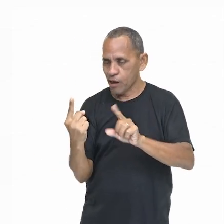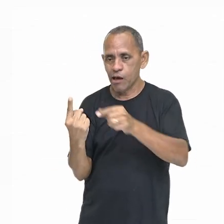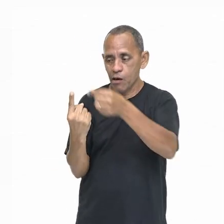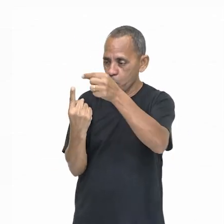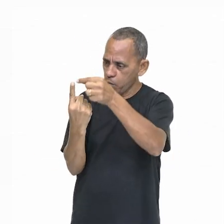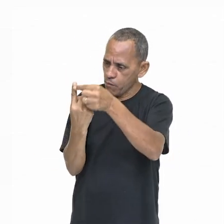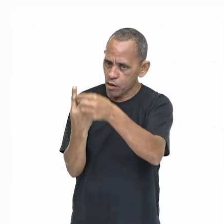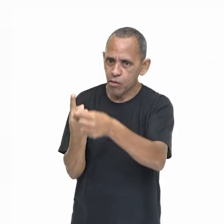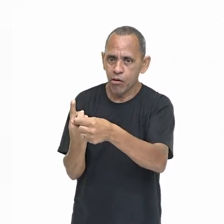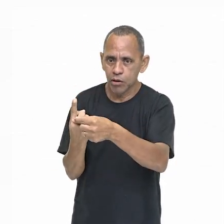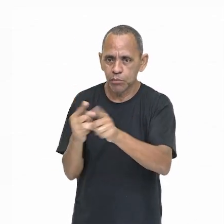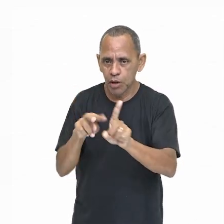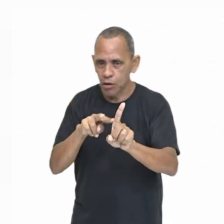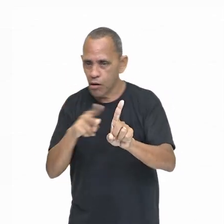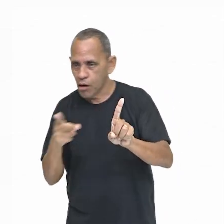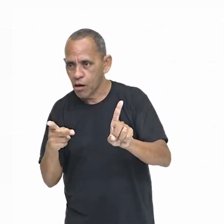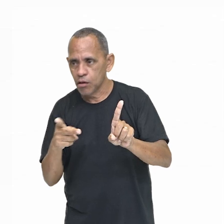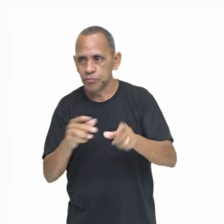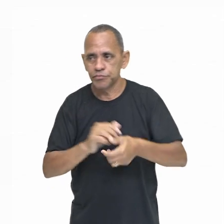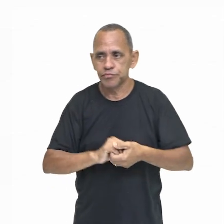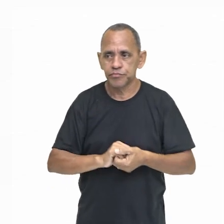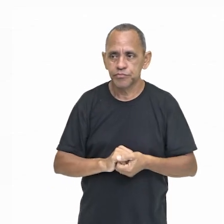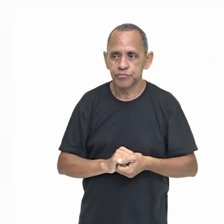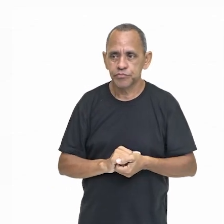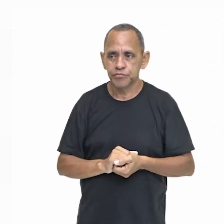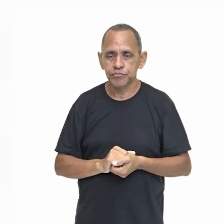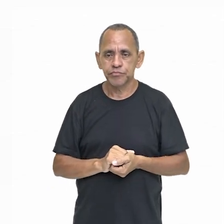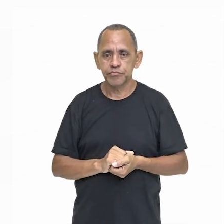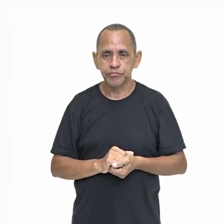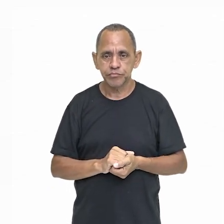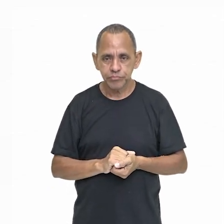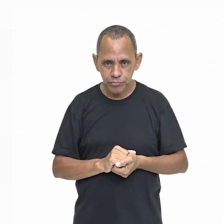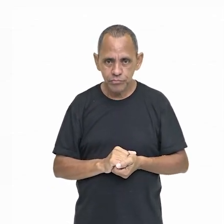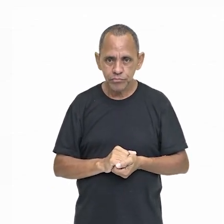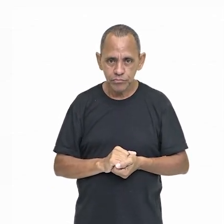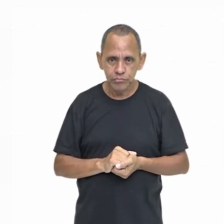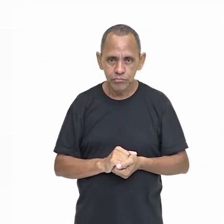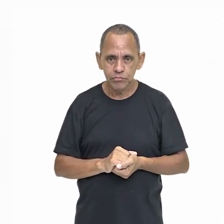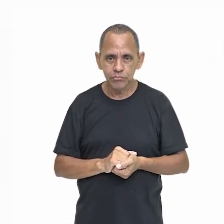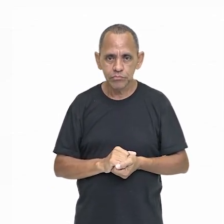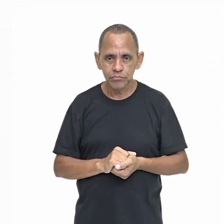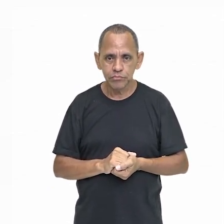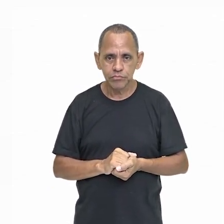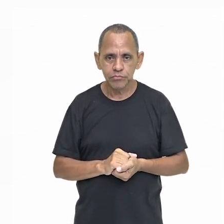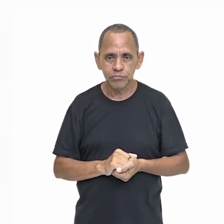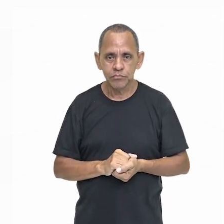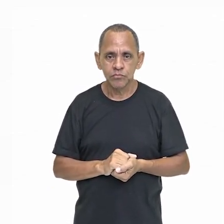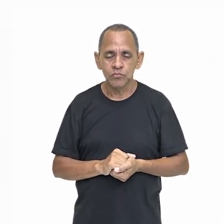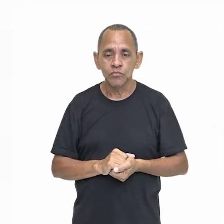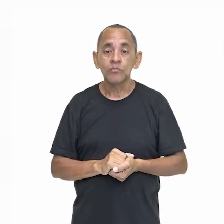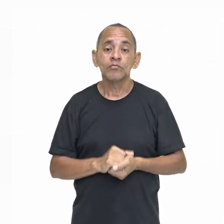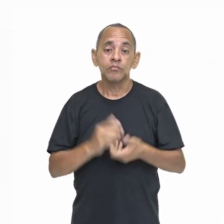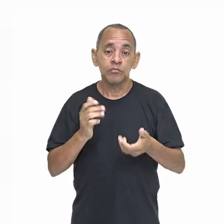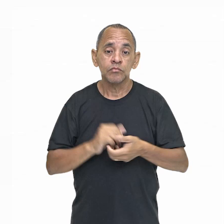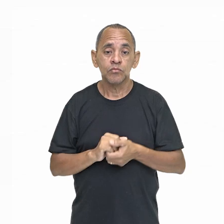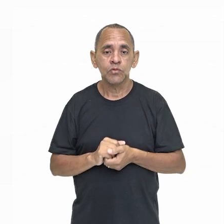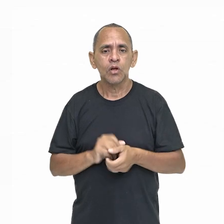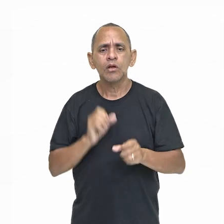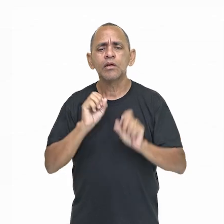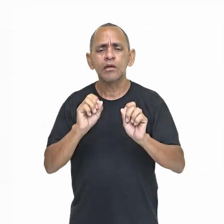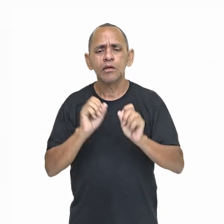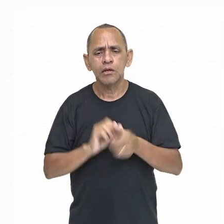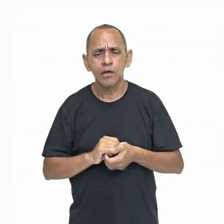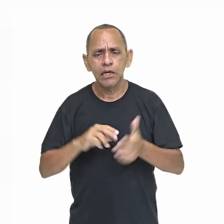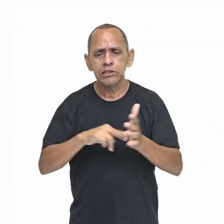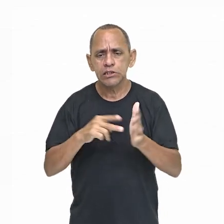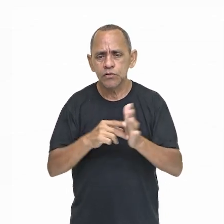calor. E o que é a transmissão de calor? A transmissão de calor já está dizendo, ele vai transmitir. E eu tenho